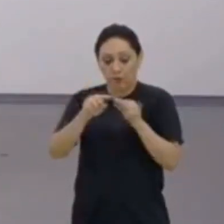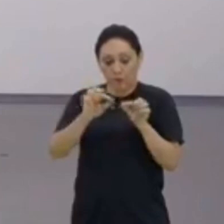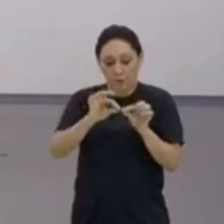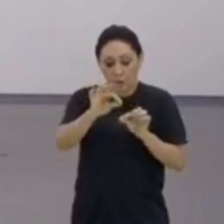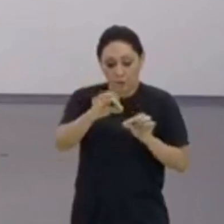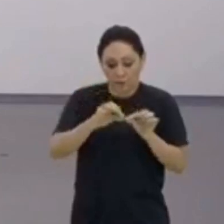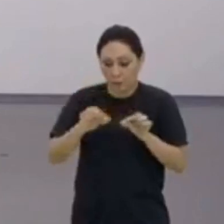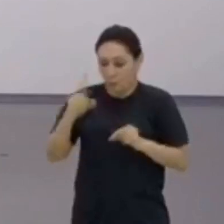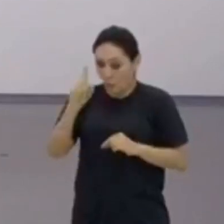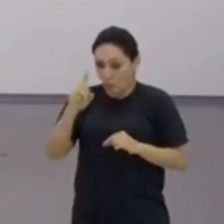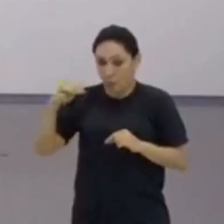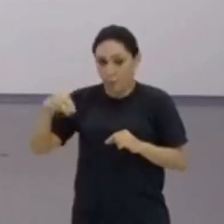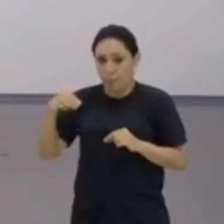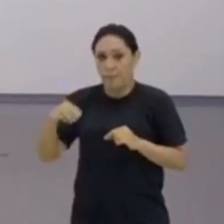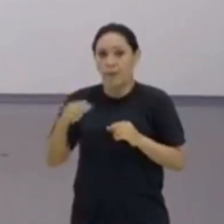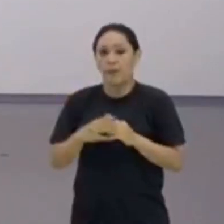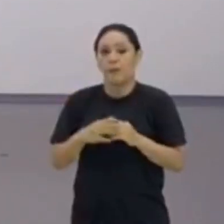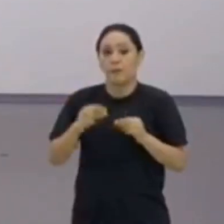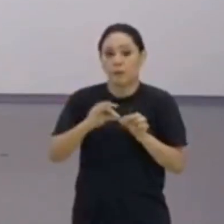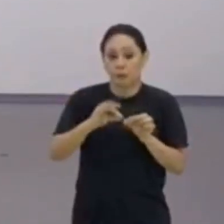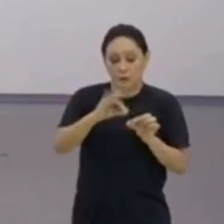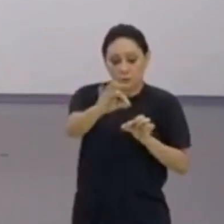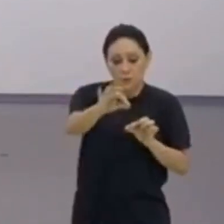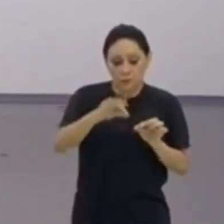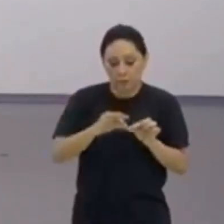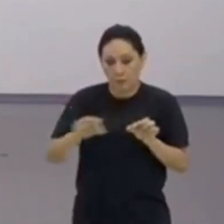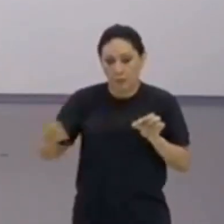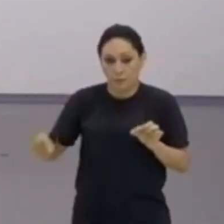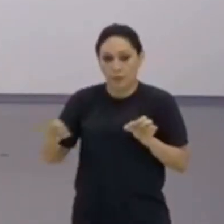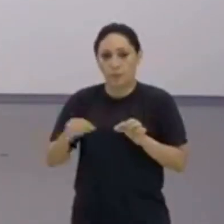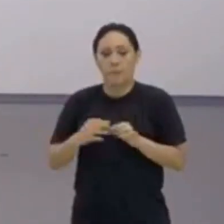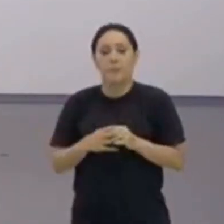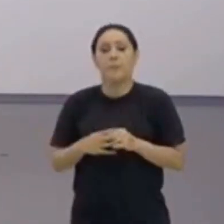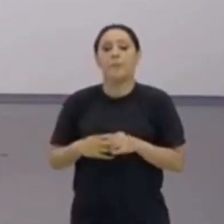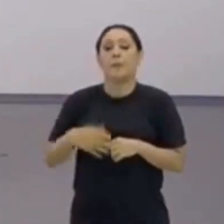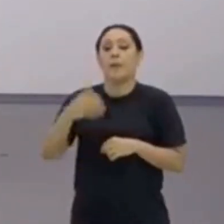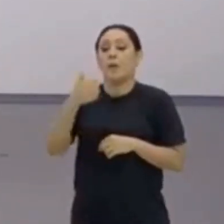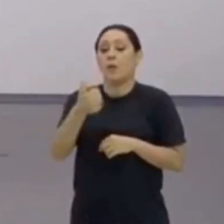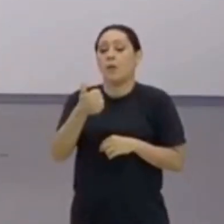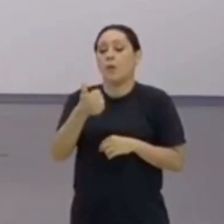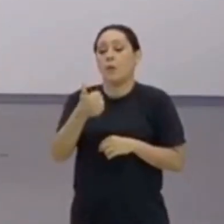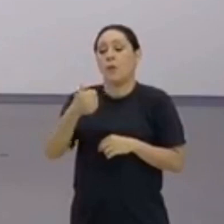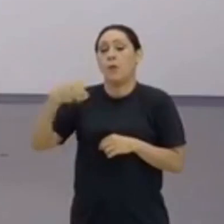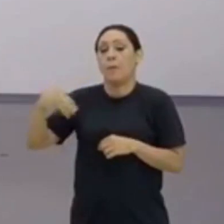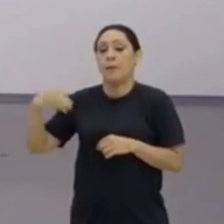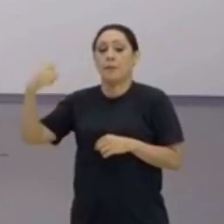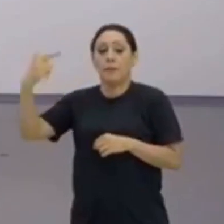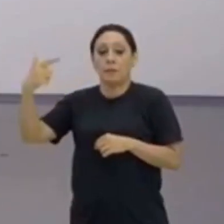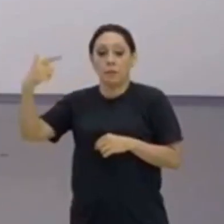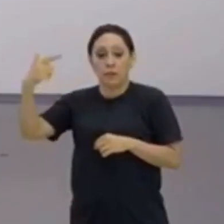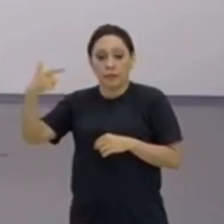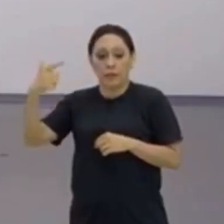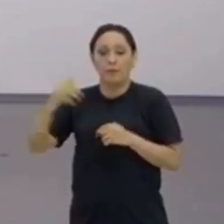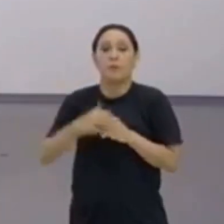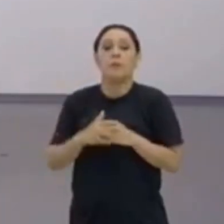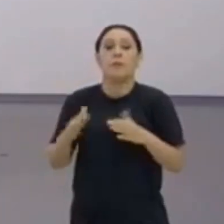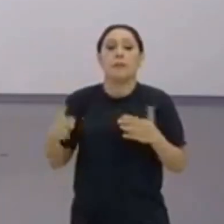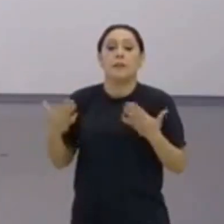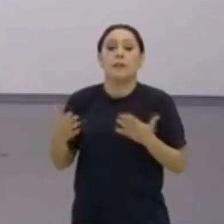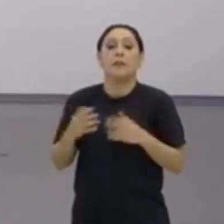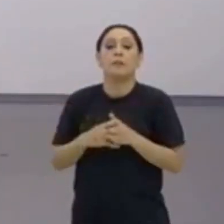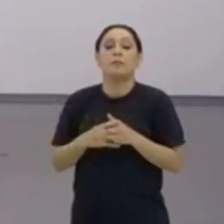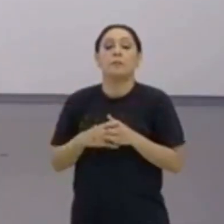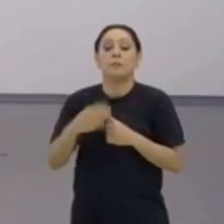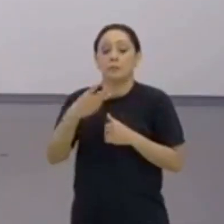largura dela é 1 metro, quanto é que é de área? 1 metro vezes 1 metro, então, 1 metro quadrado. Se tem 30 lajotas de 1 metro quadrado, vão ter o